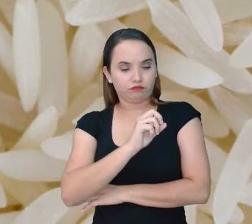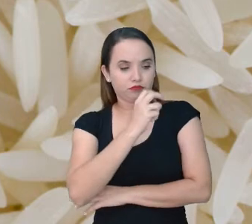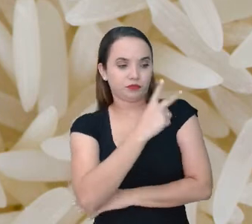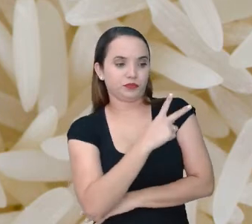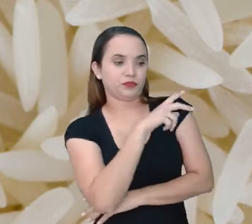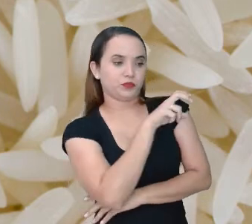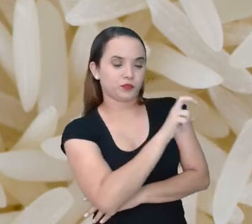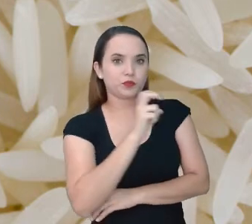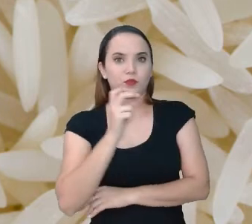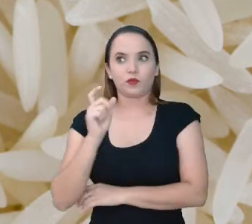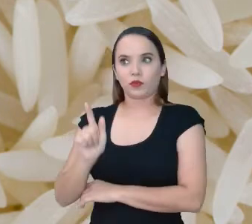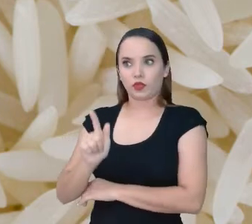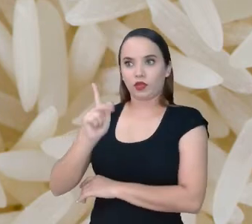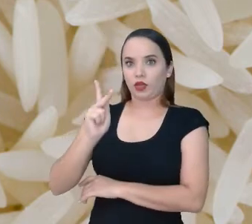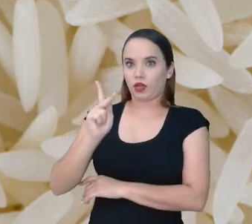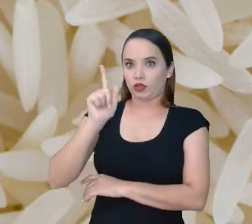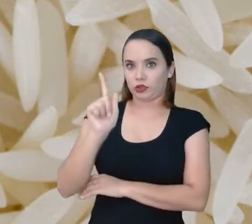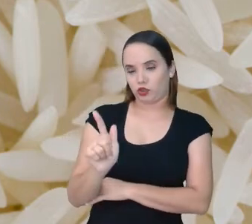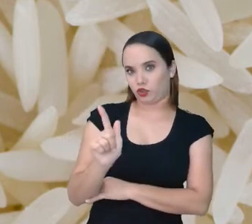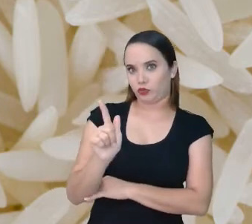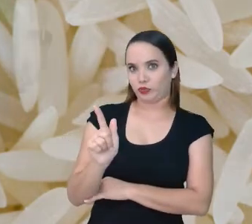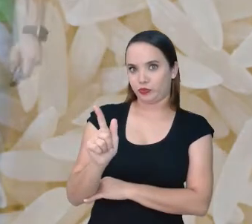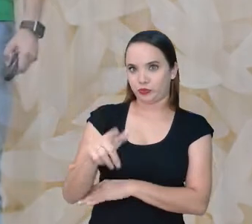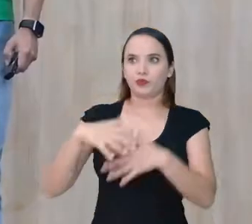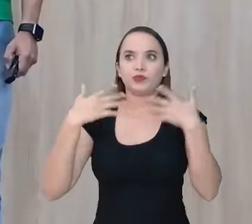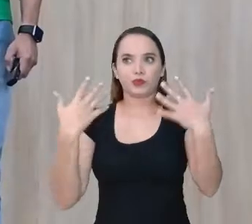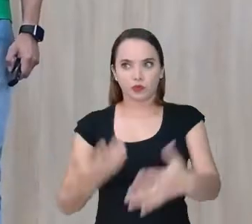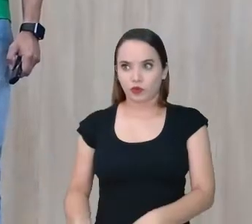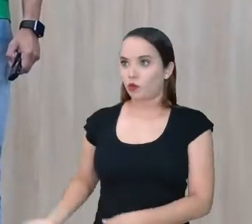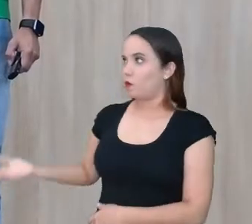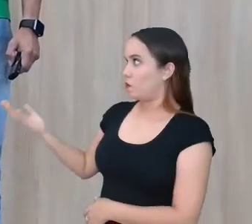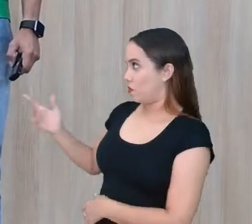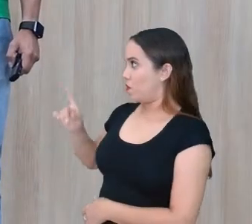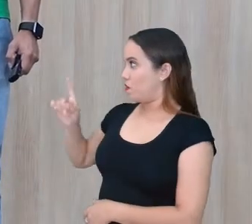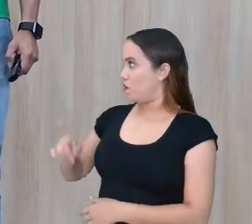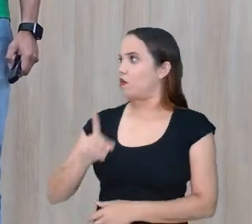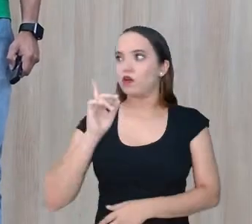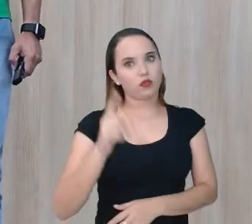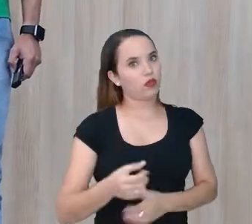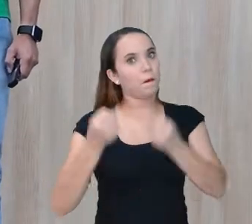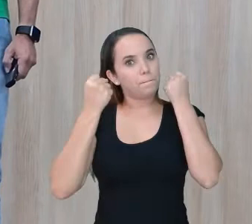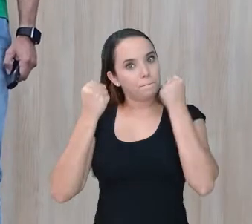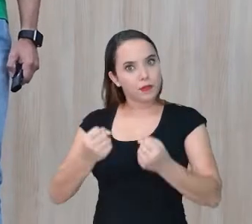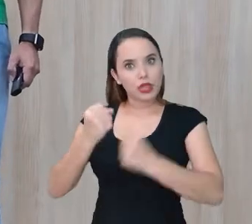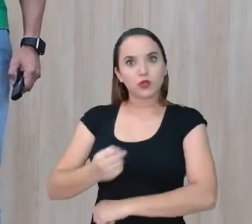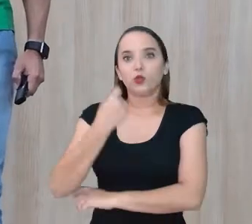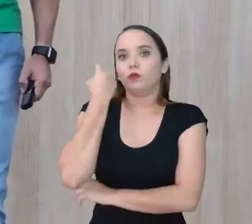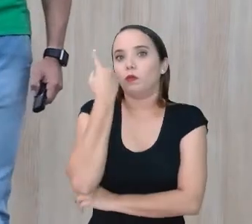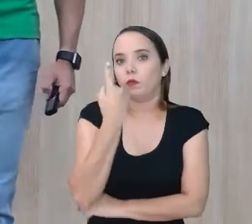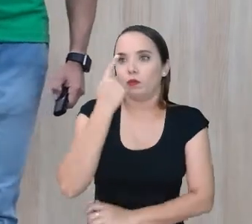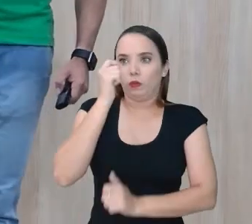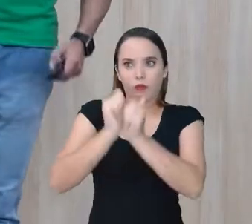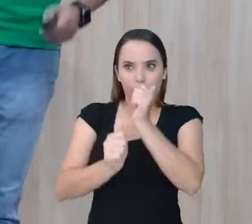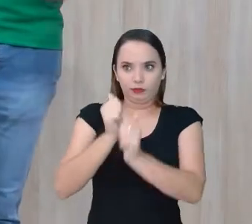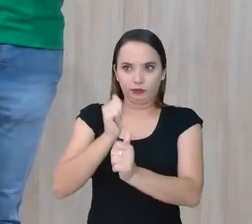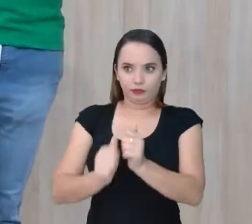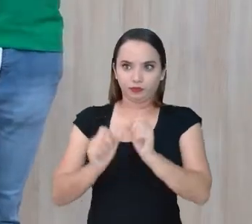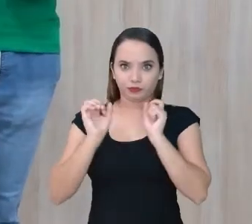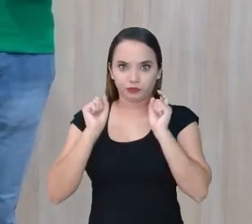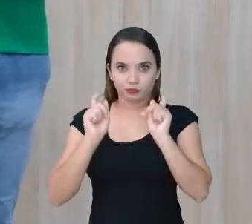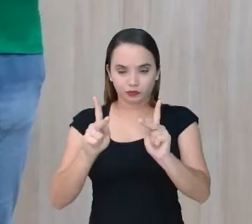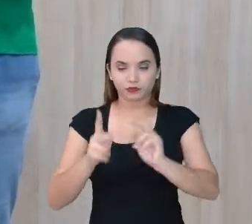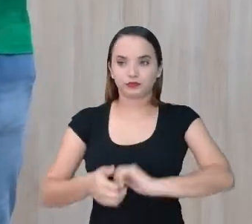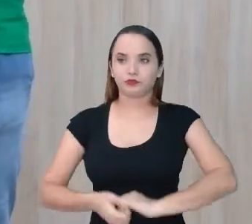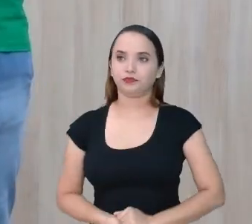0,00025 quilogramas. Então, esse é o peso de um grãozinho de arroz, certo?